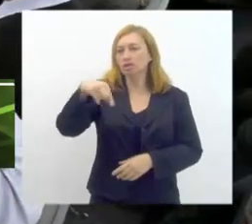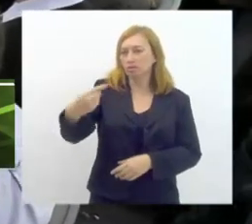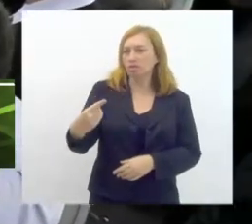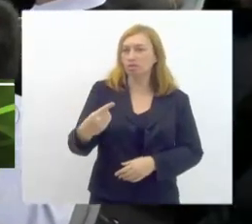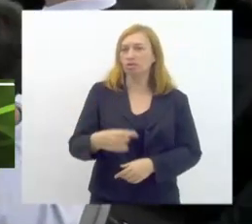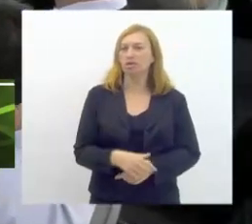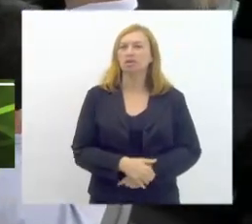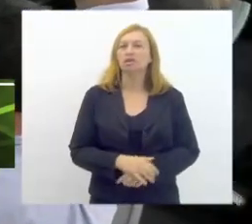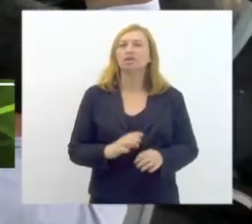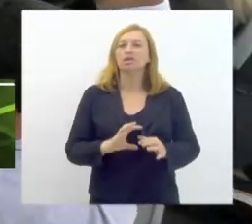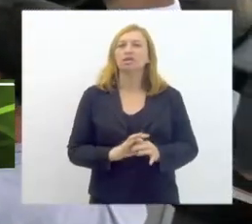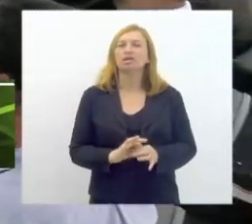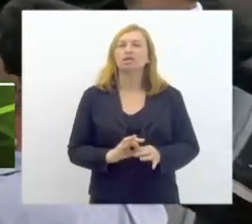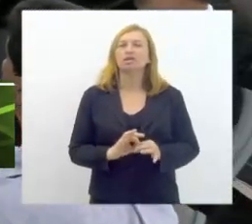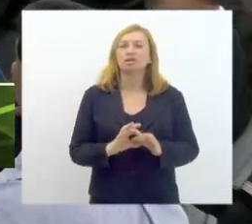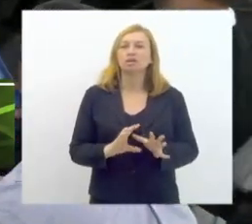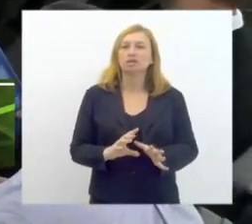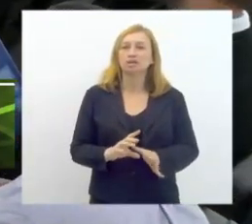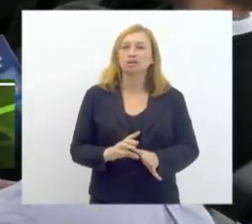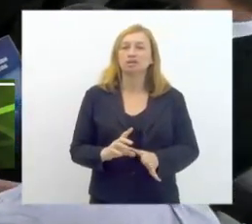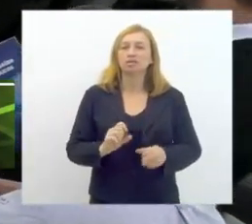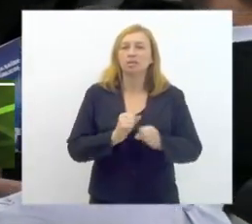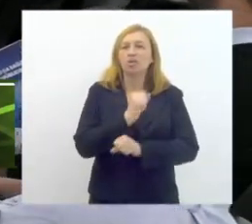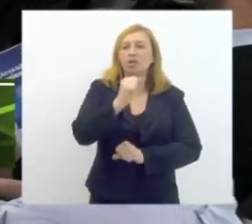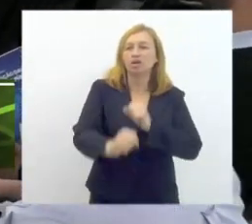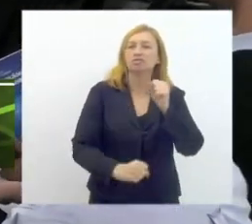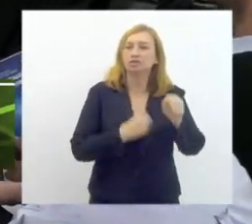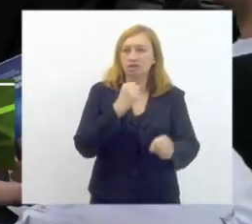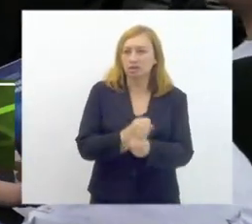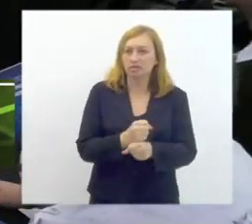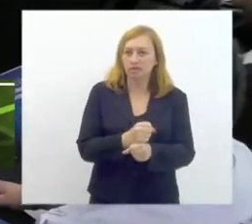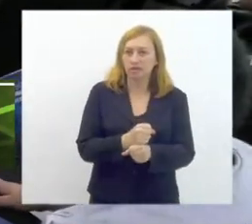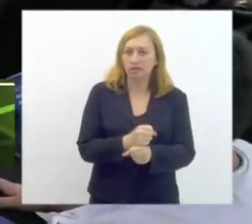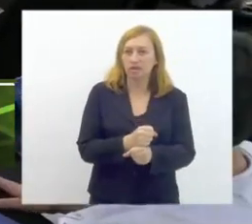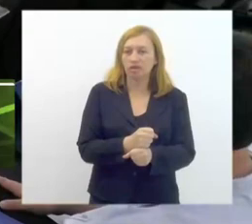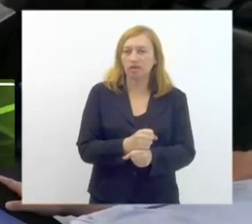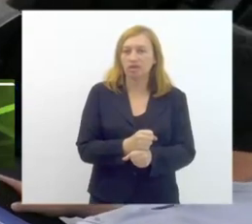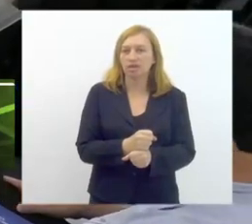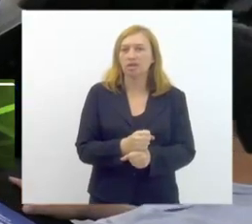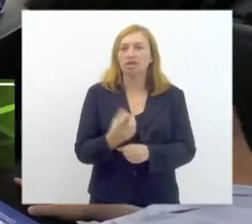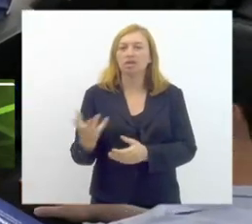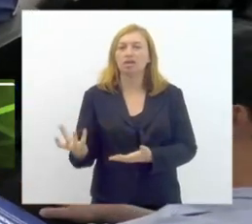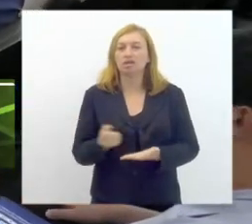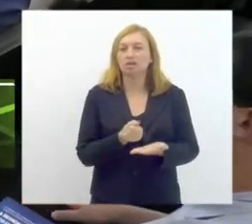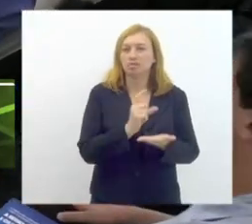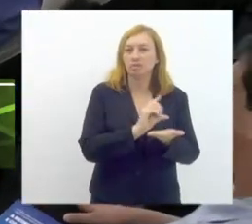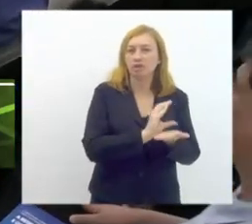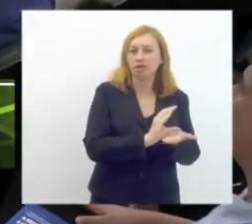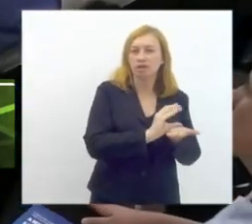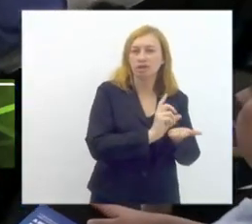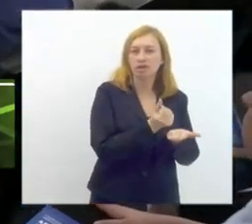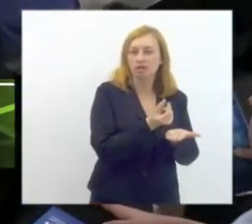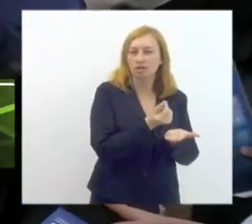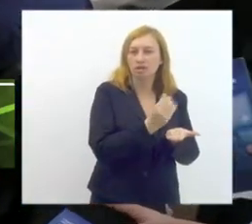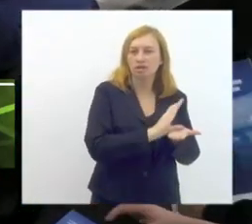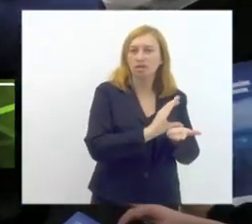sanção presidencial, para ano que vem já poder receber recurso dessa via